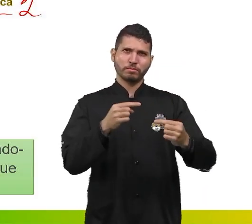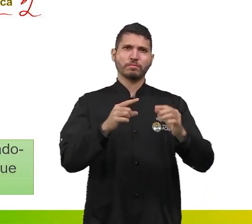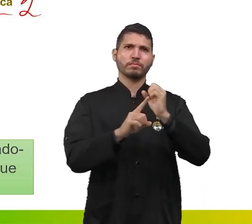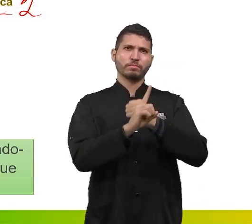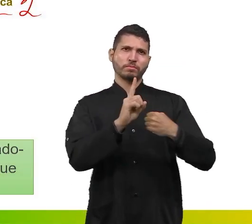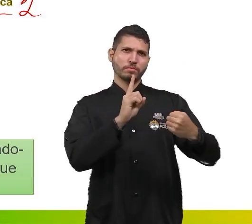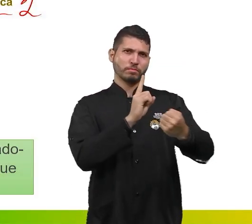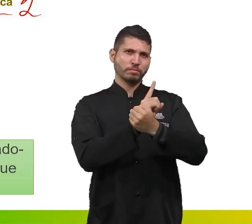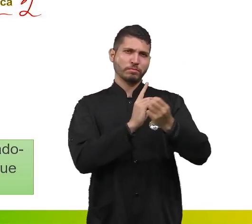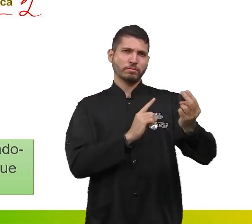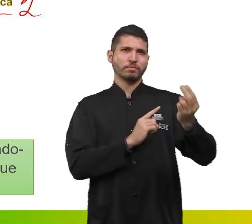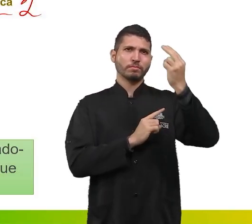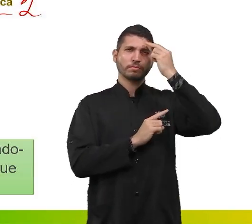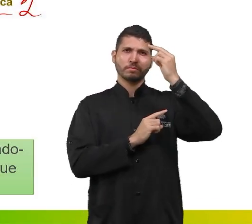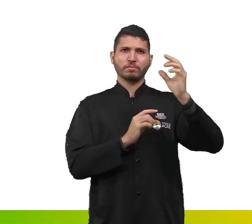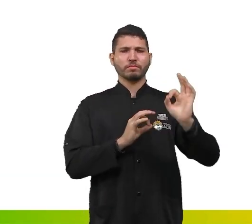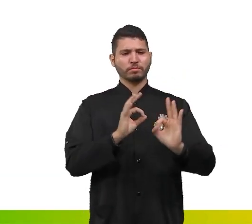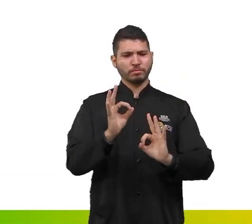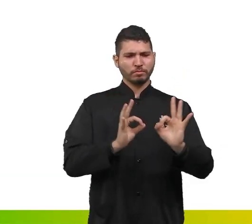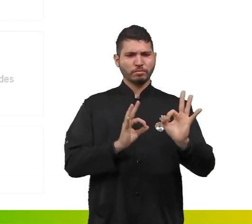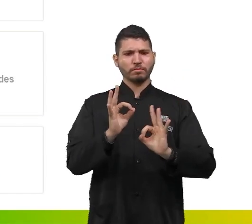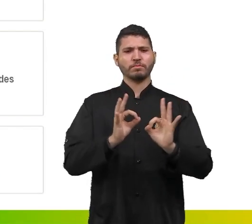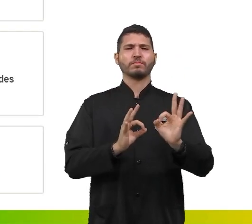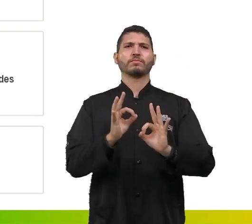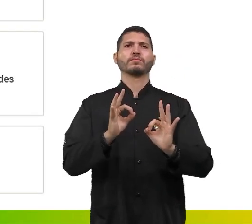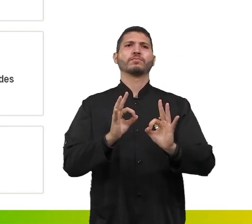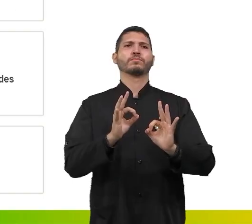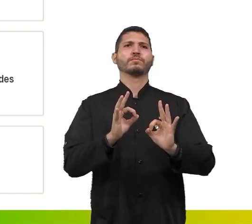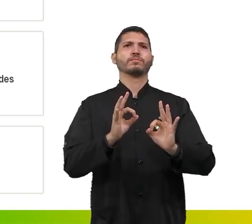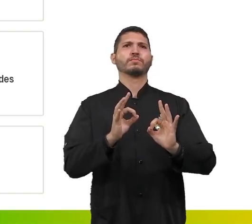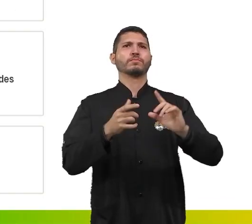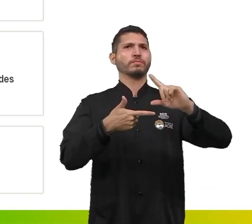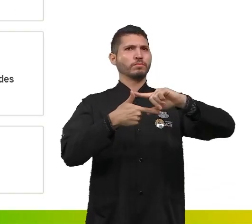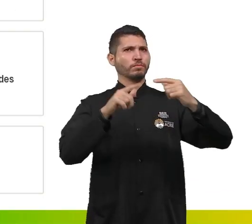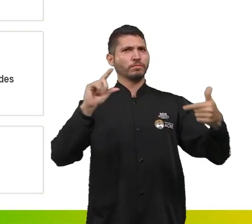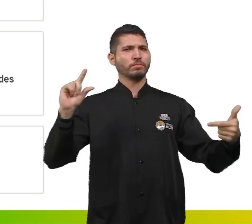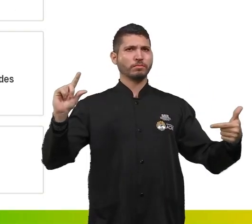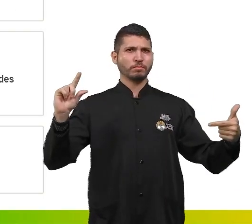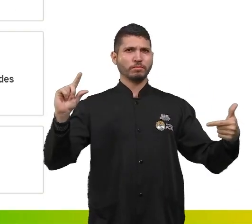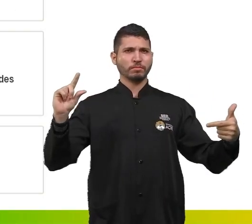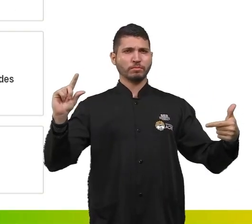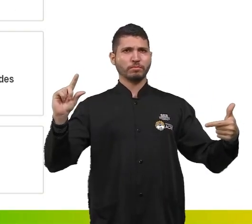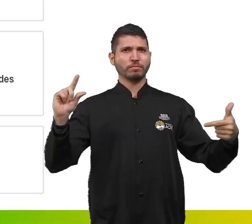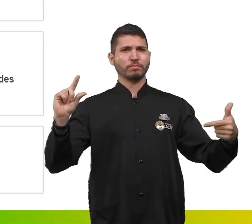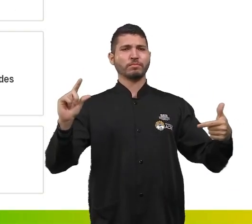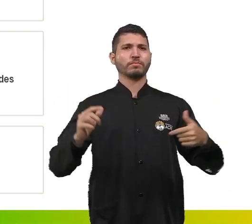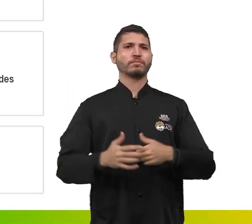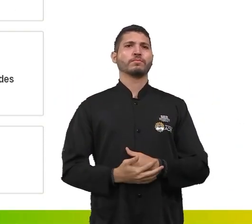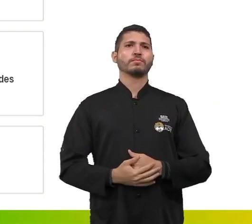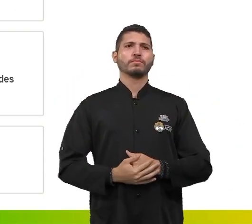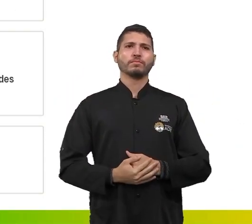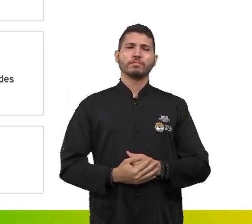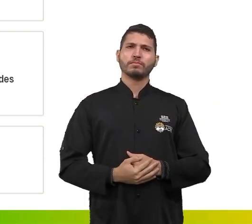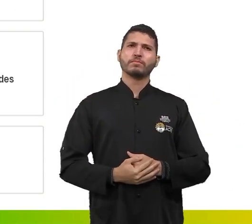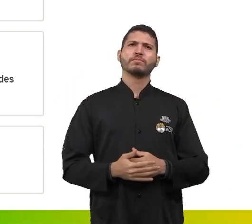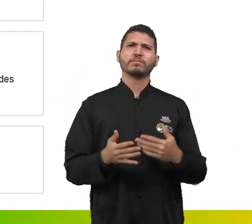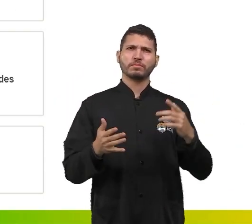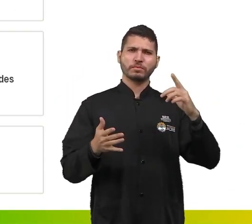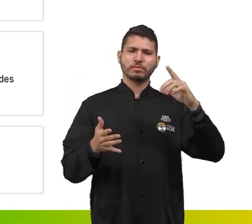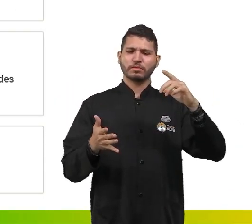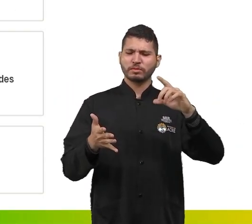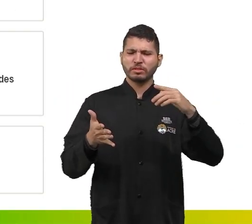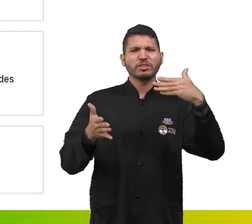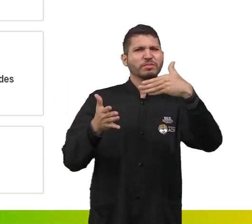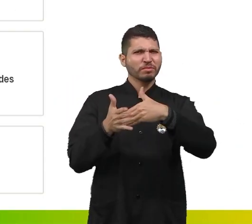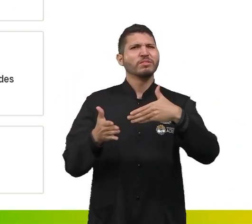cultural que define, então, aí a modernidade. Tem desafios para executar tudo isso? Claro